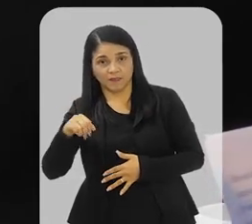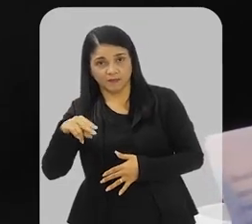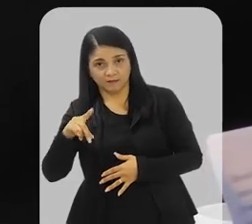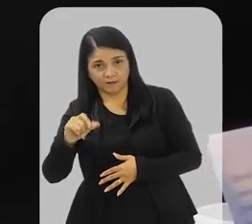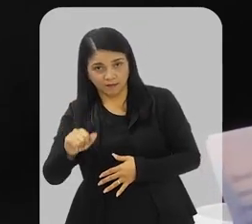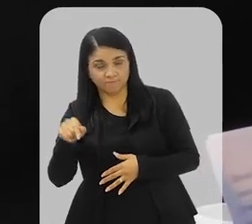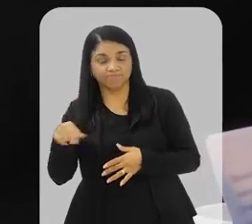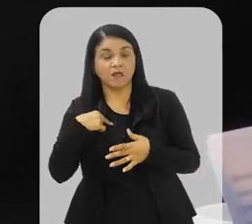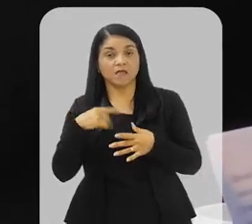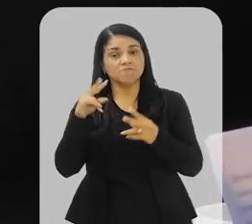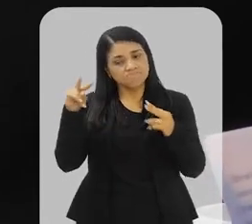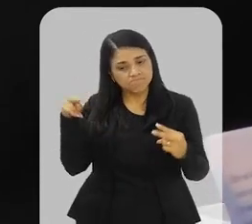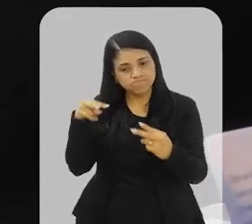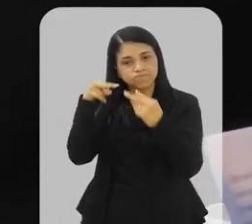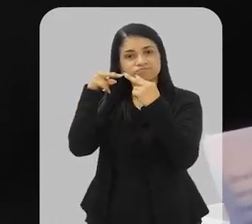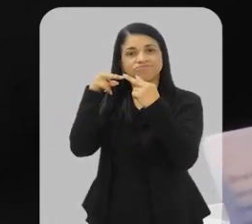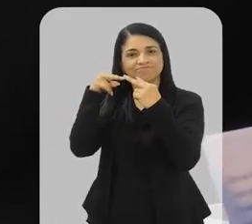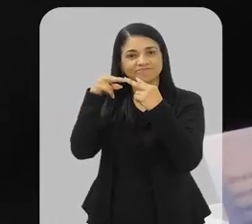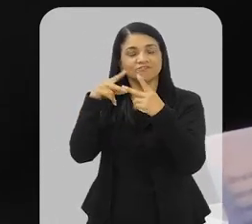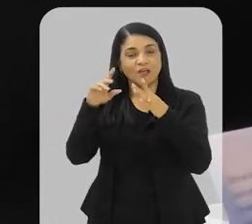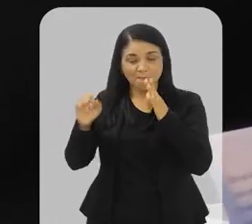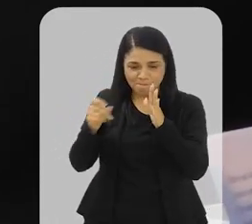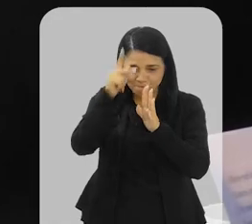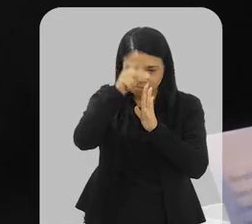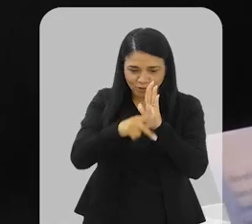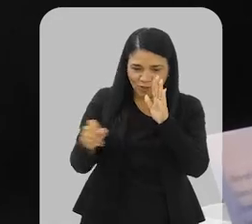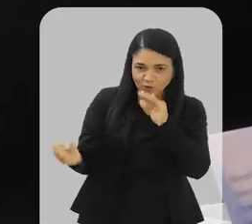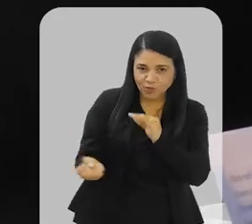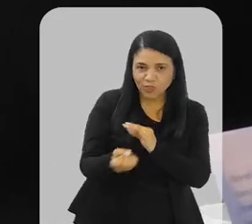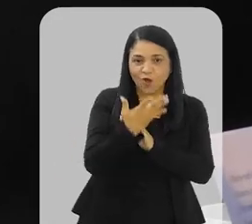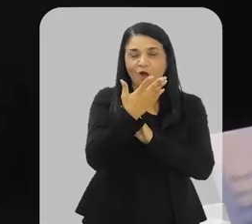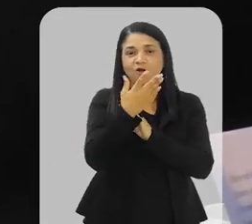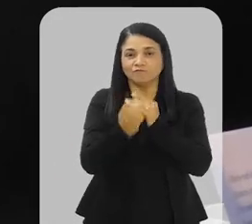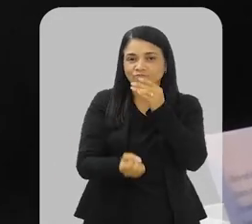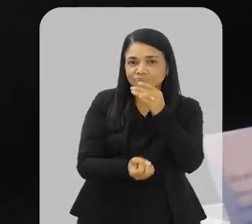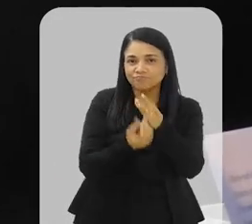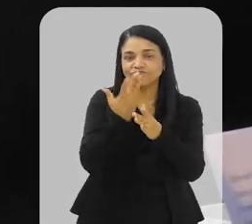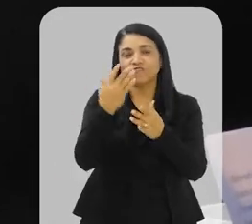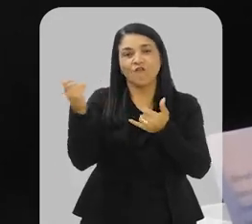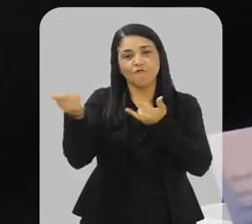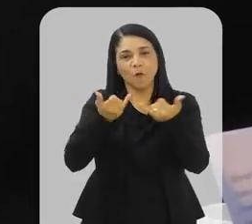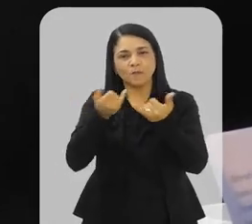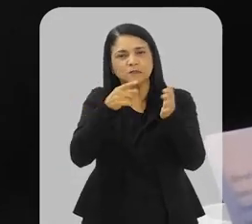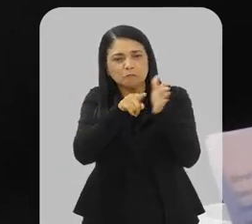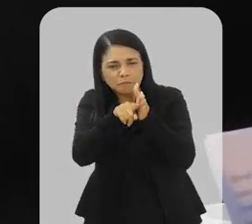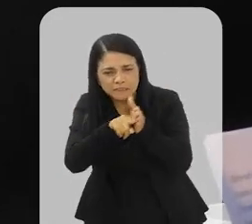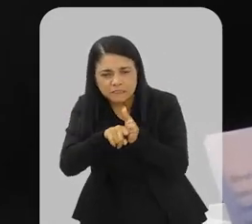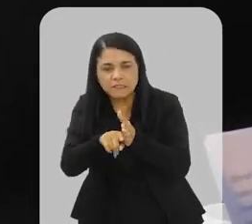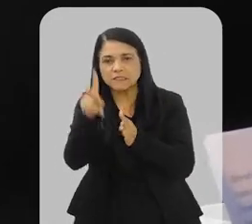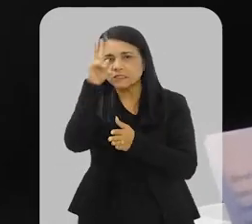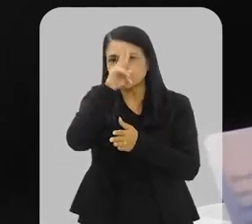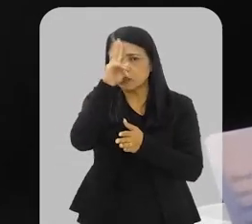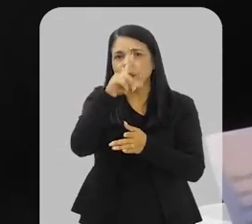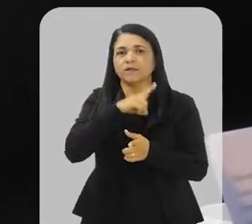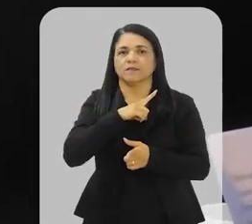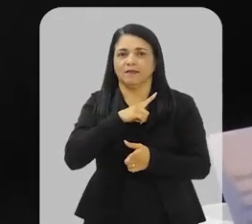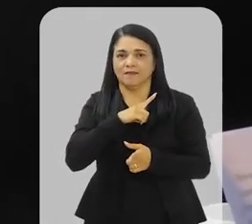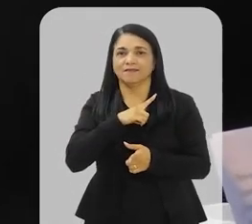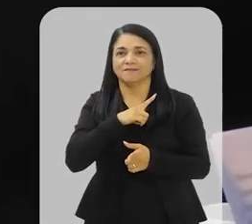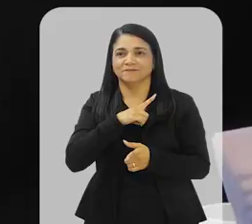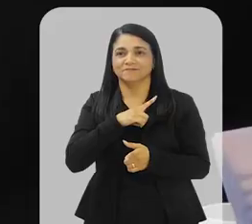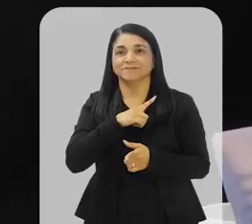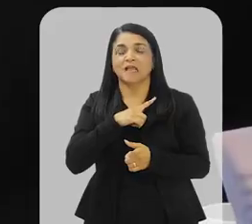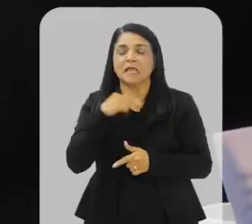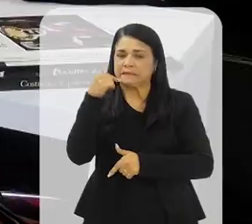gente já se entende no olhar e os projetos novos quando surgem já vem eh baseado em muita informação e muita pesquisa e muita